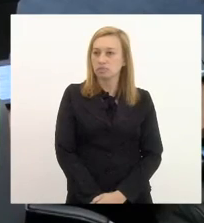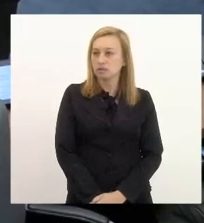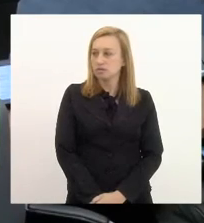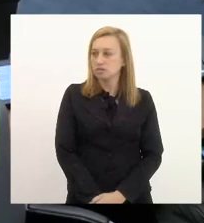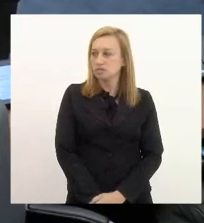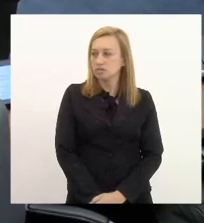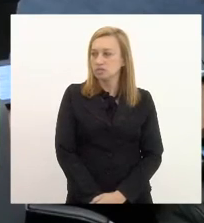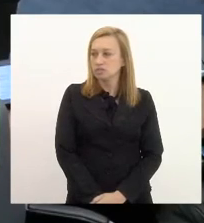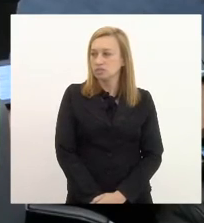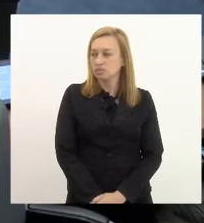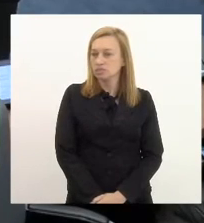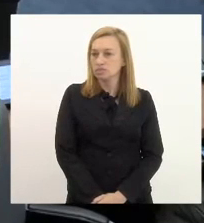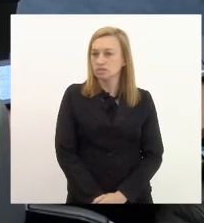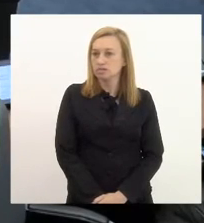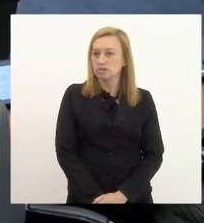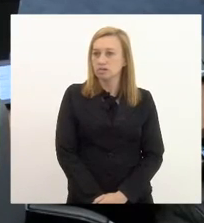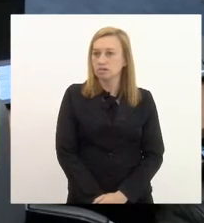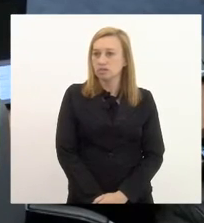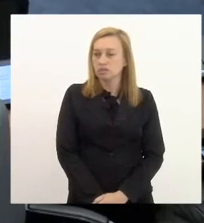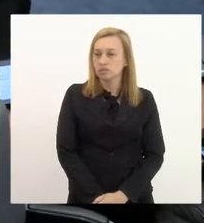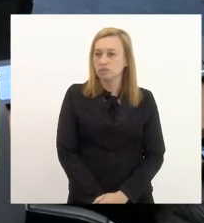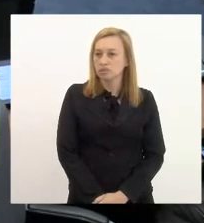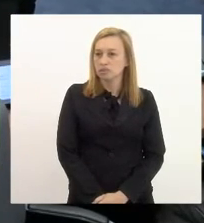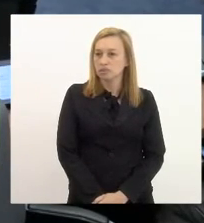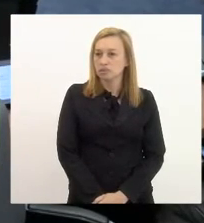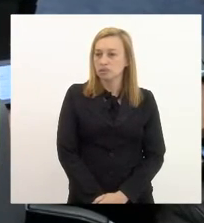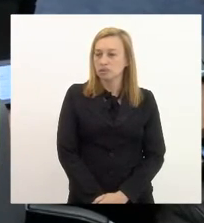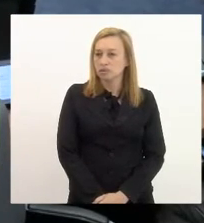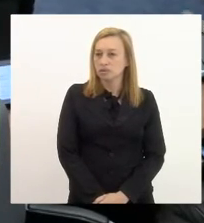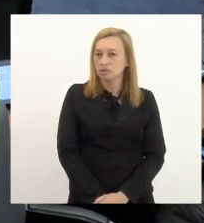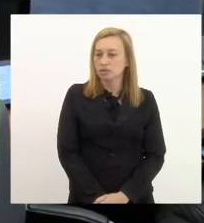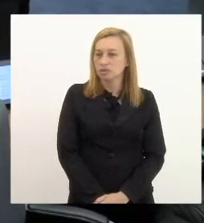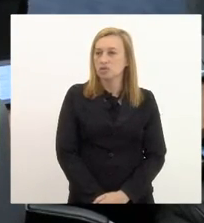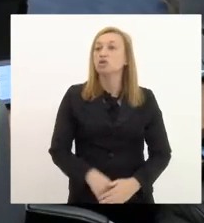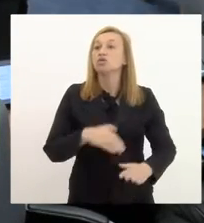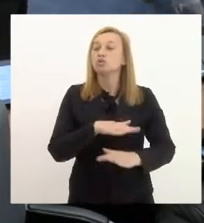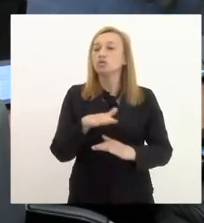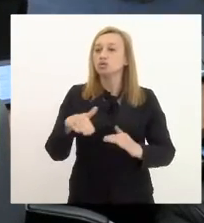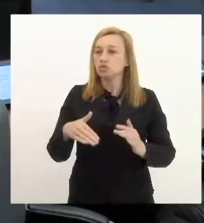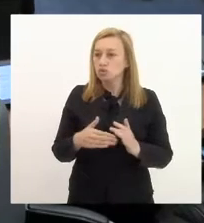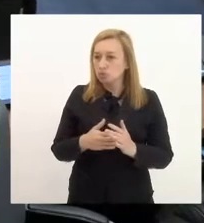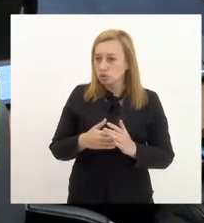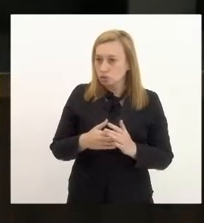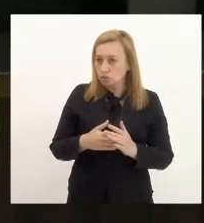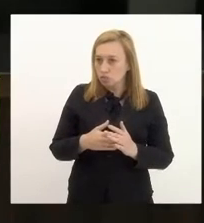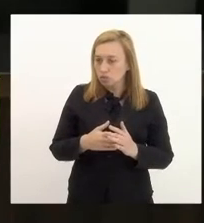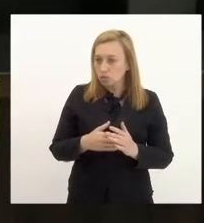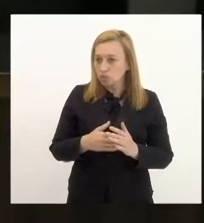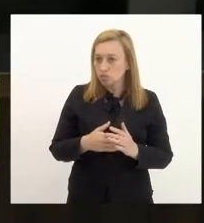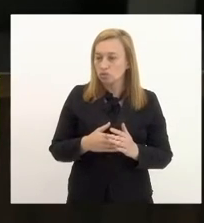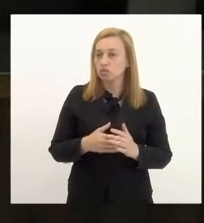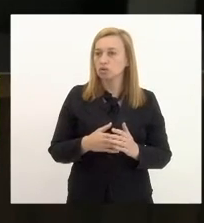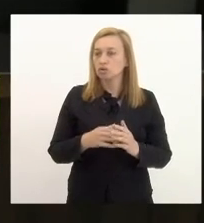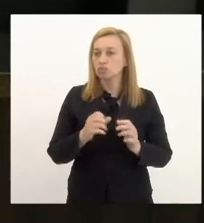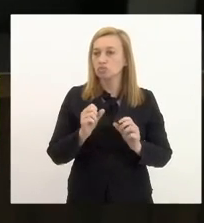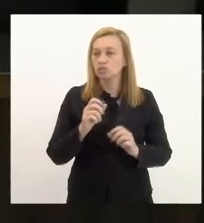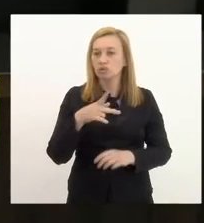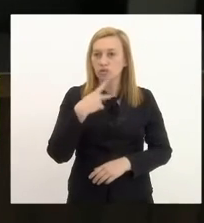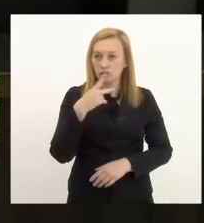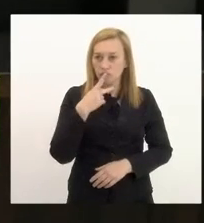E aí a todos os interlocutores a não ser os deputados